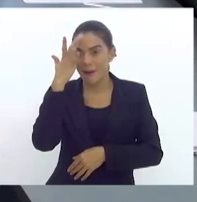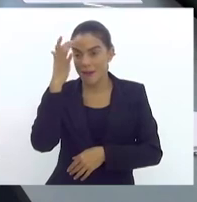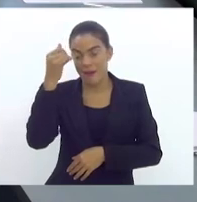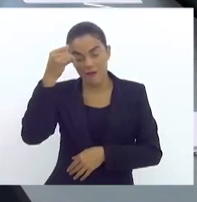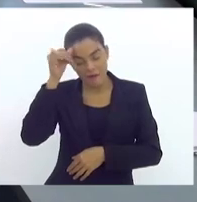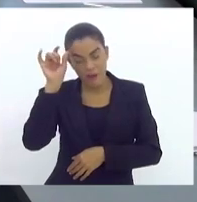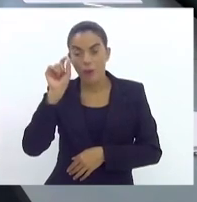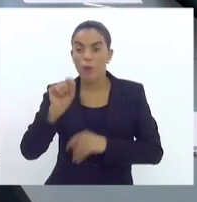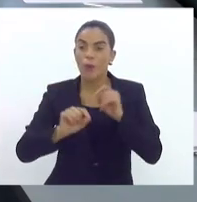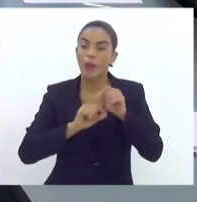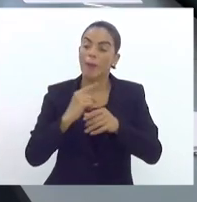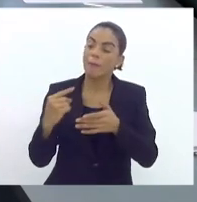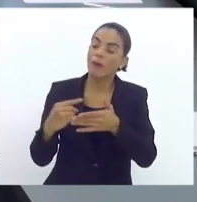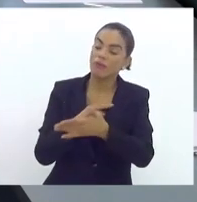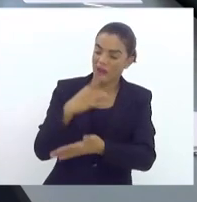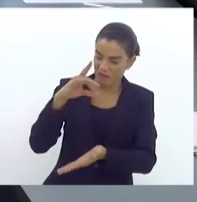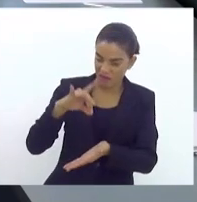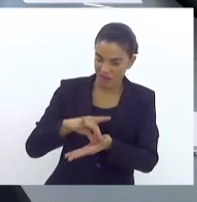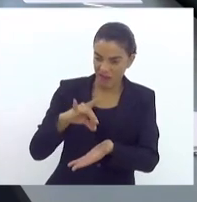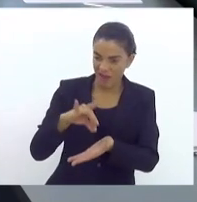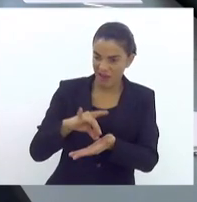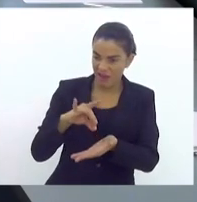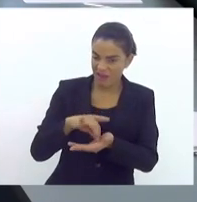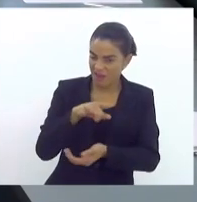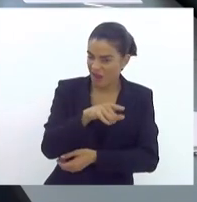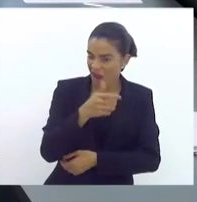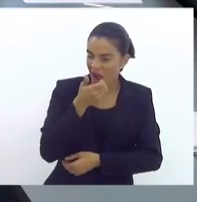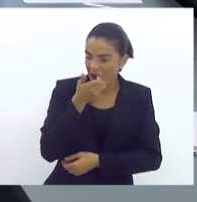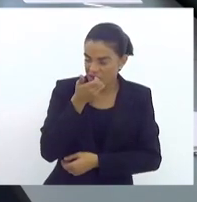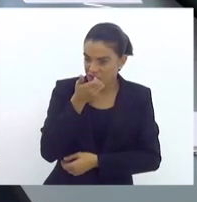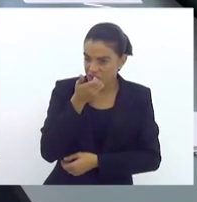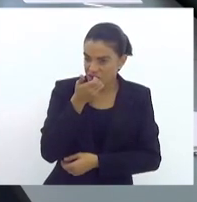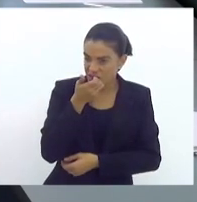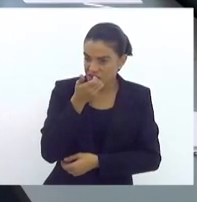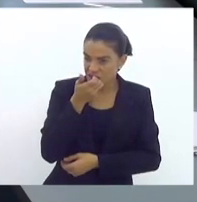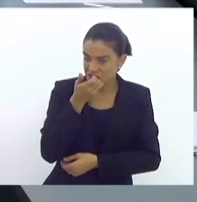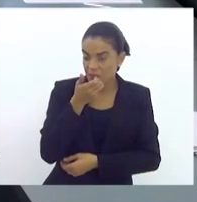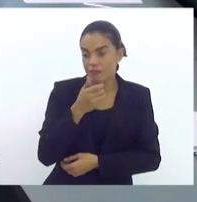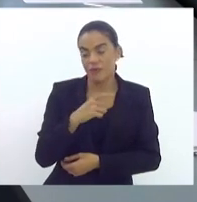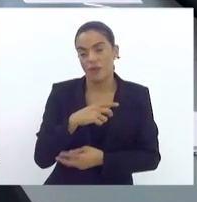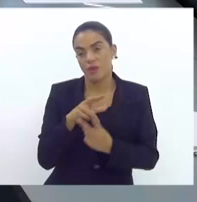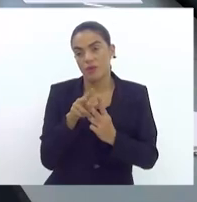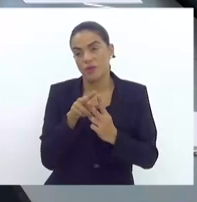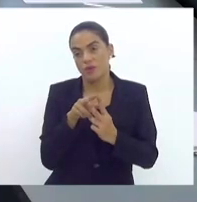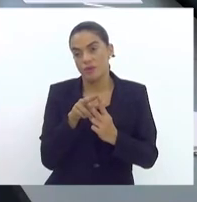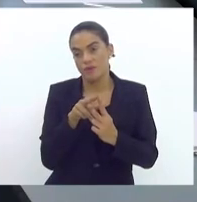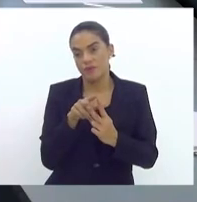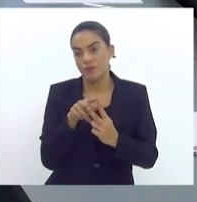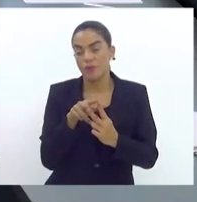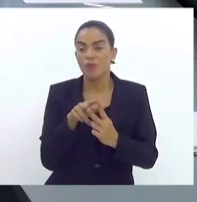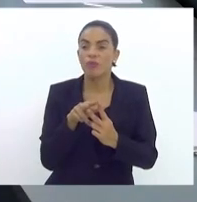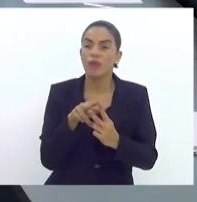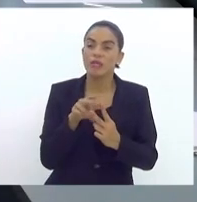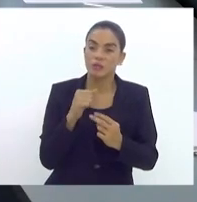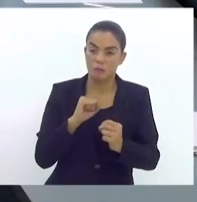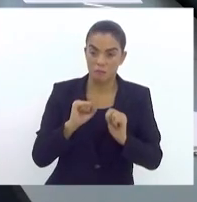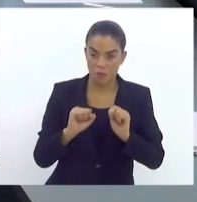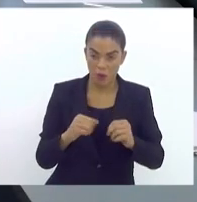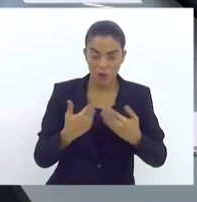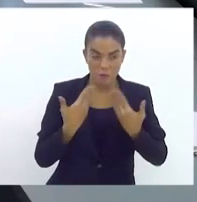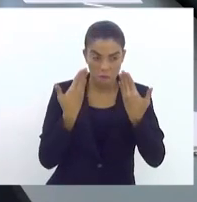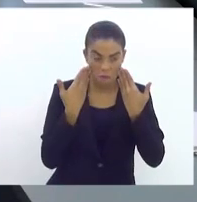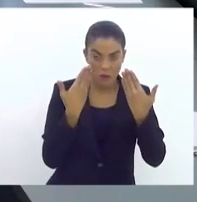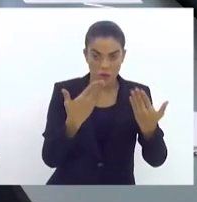se seja questionado a autenticidade desse áudio agora acho que tem dois momentos aqui o que a gente pode se manifestar